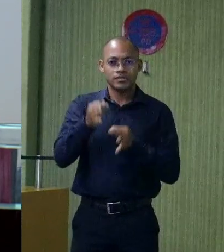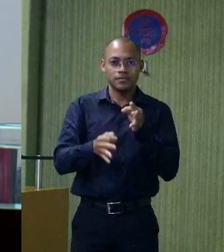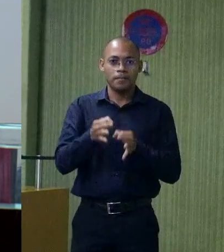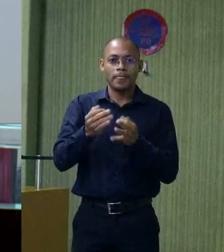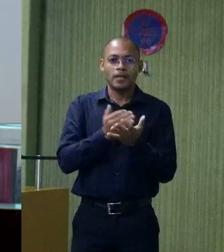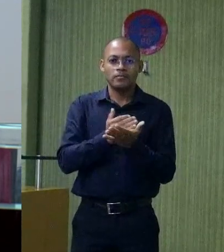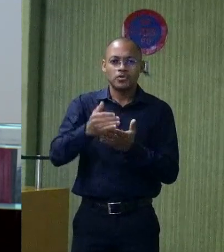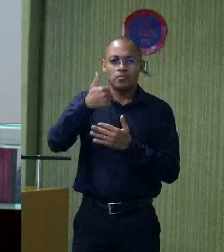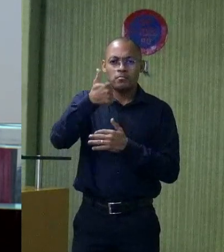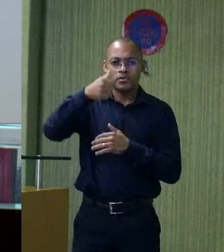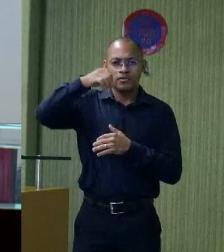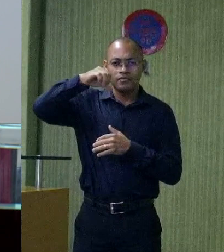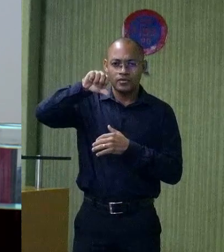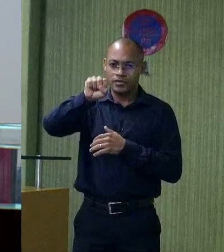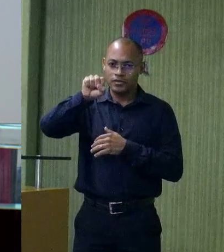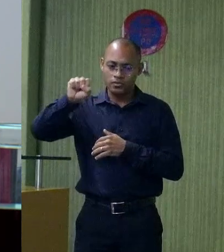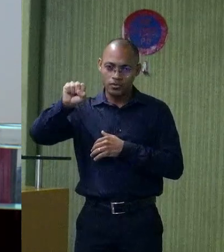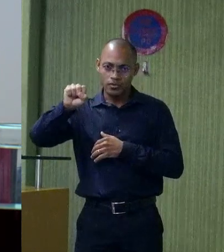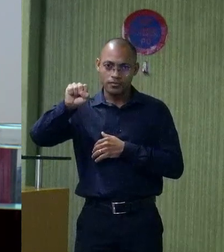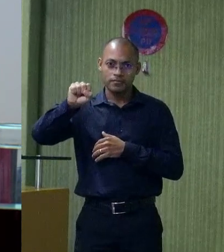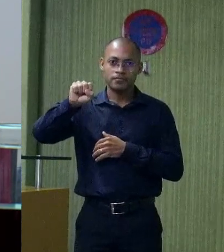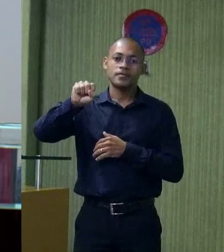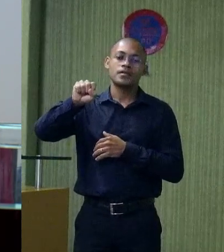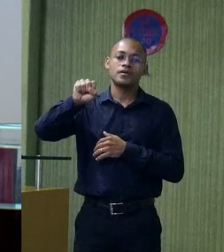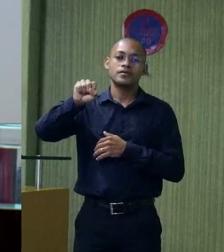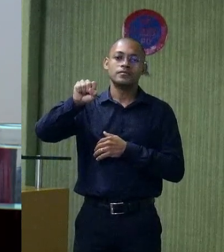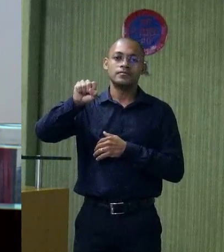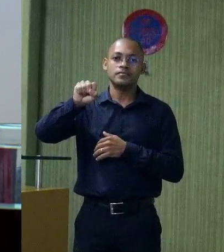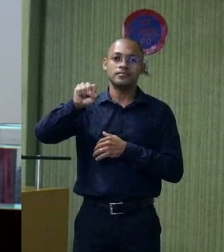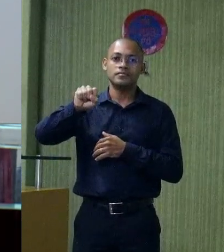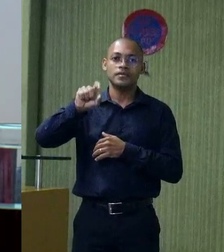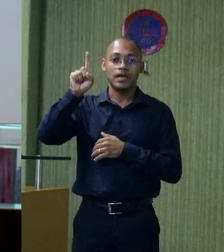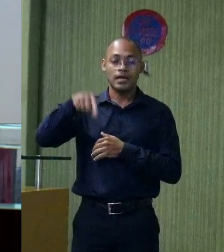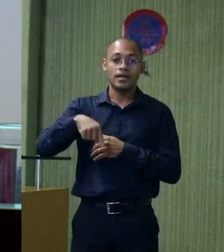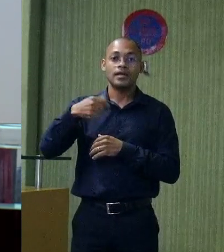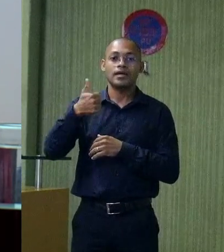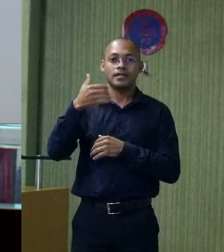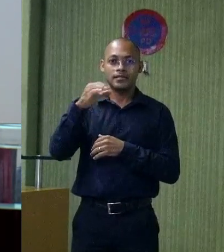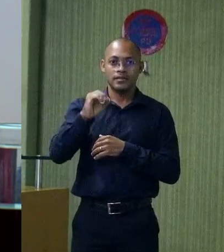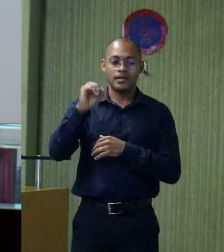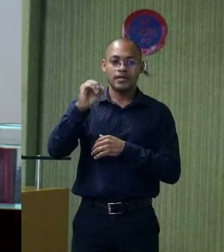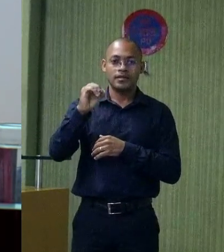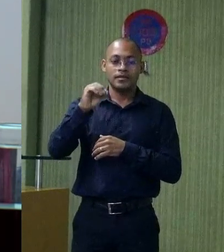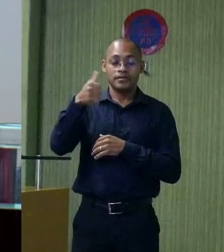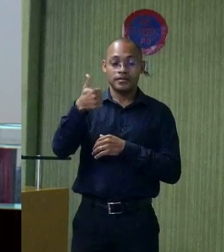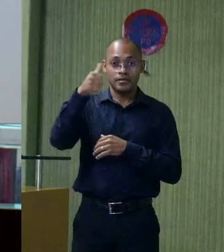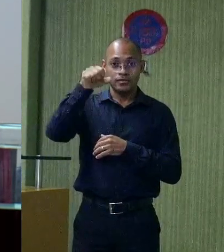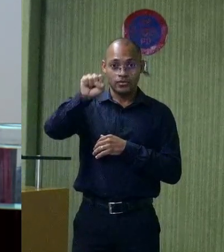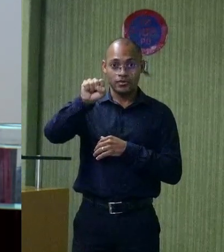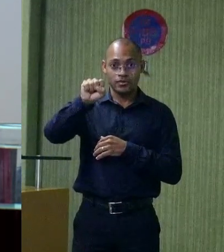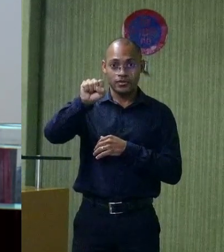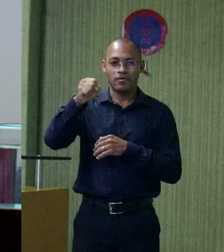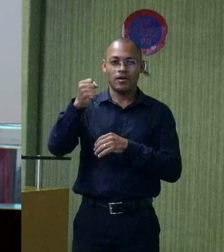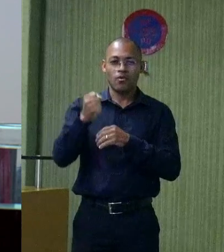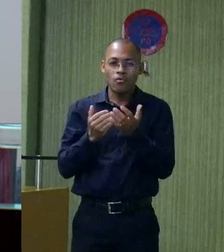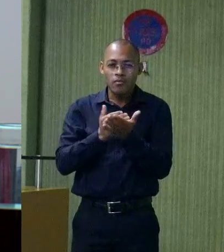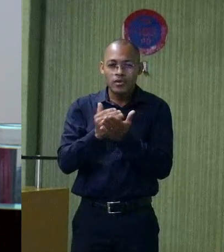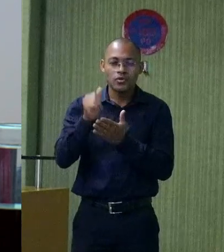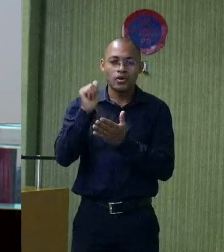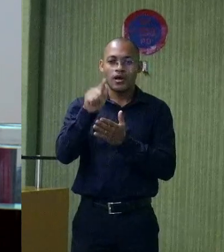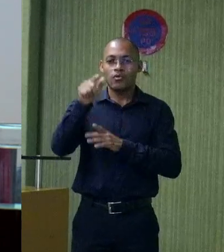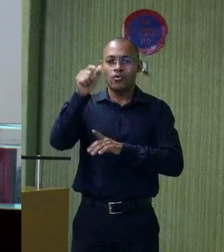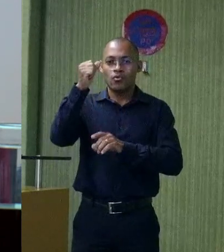de 1988 titulada da 18ª procuradoria de Justiça desde agosto de 2021